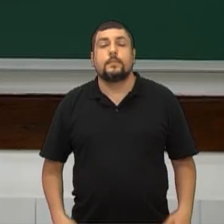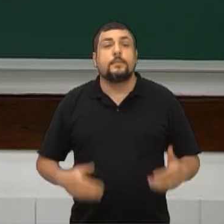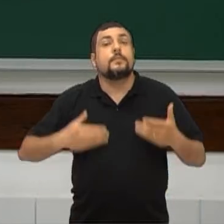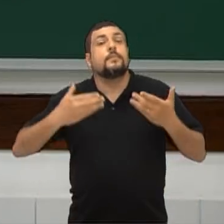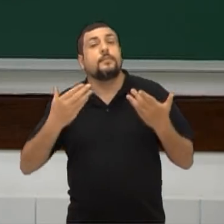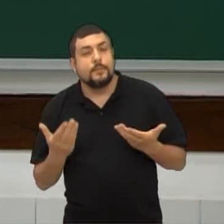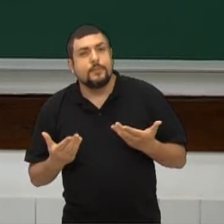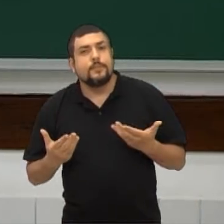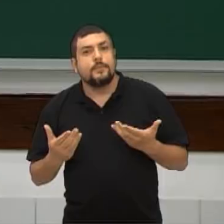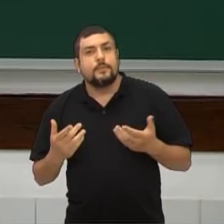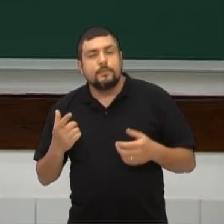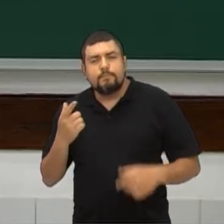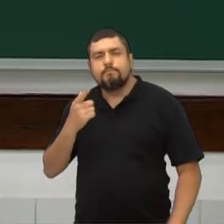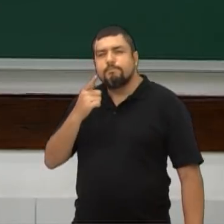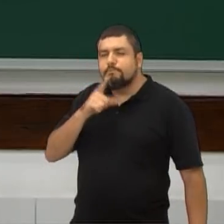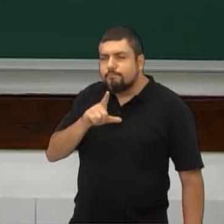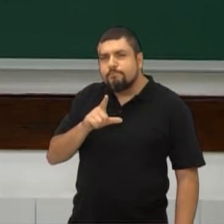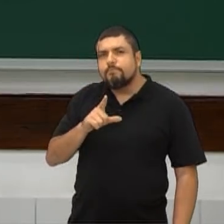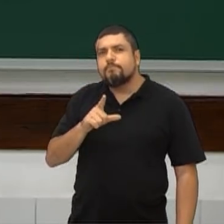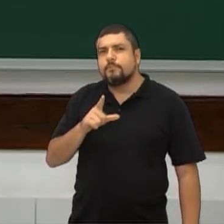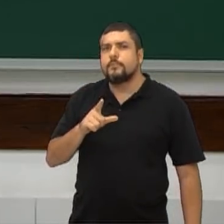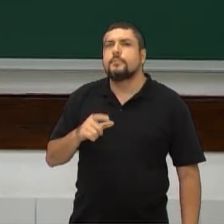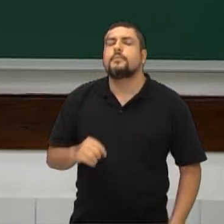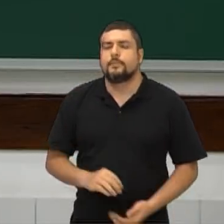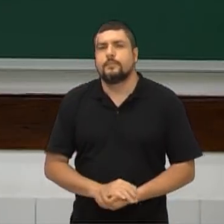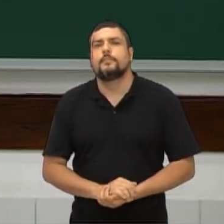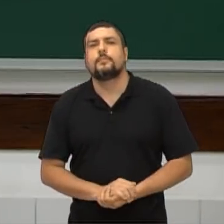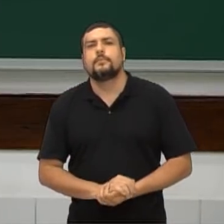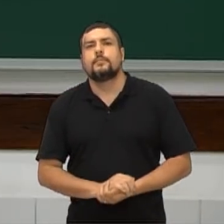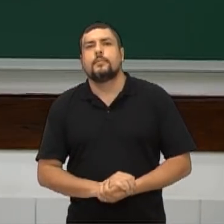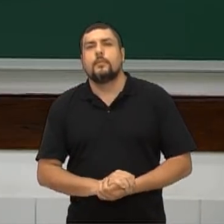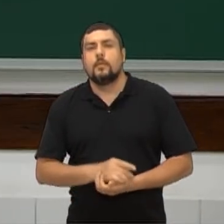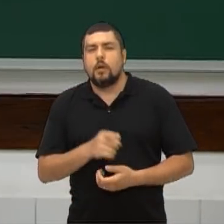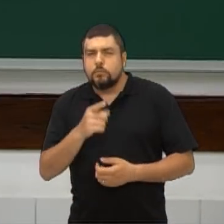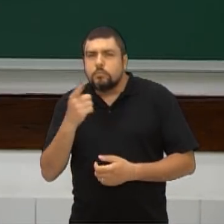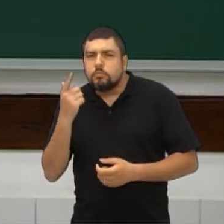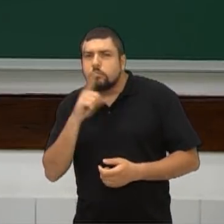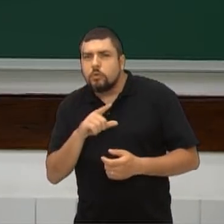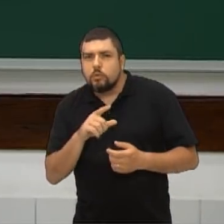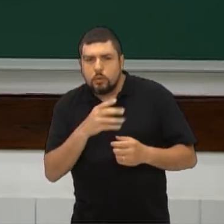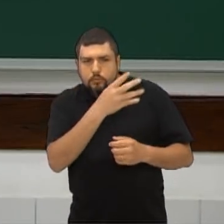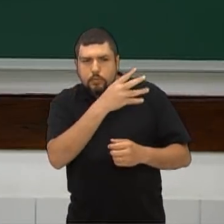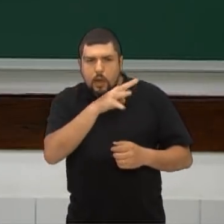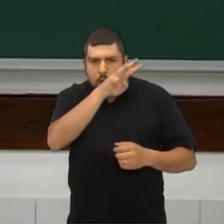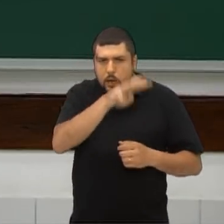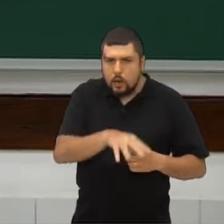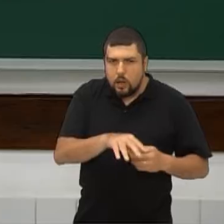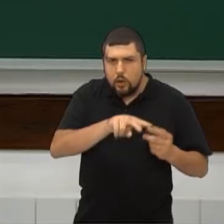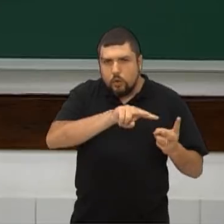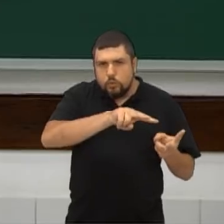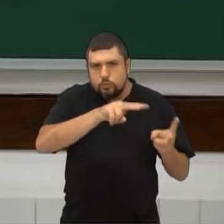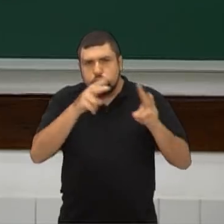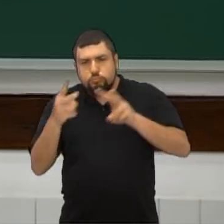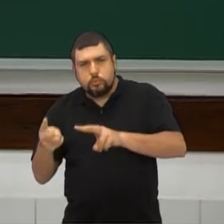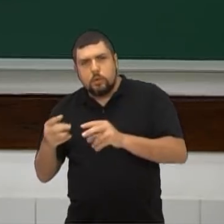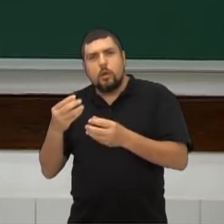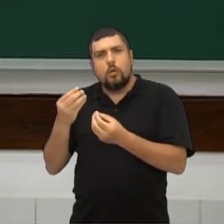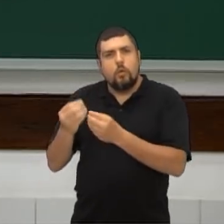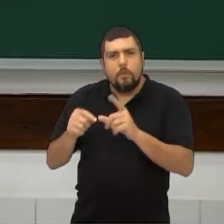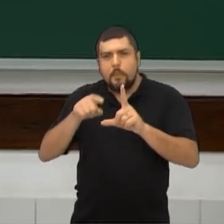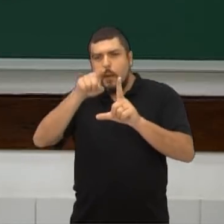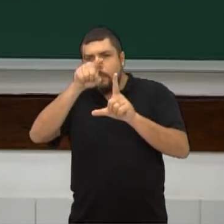E aí, senhores, vocês conseguiram resolver esse exercício? Conseguiram montar o gráfico de vocês, plotar a tabela de